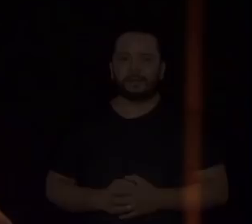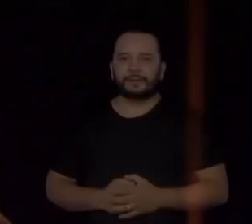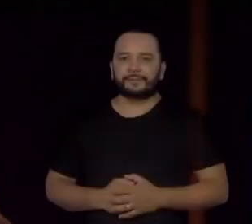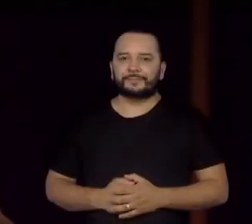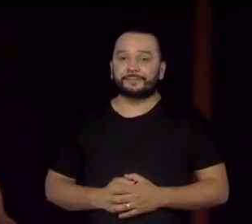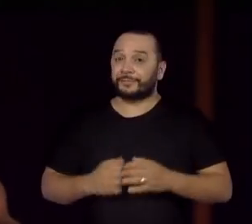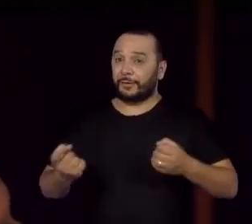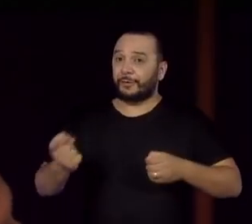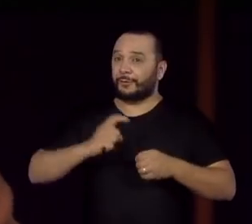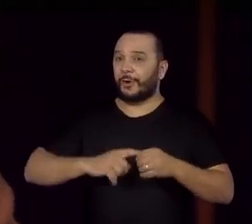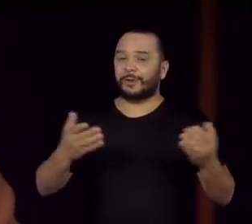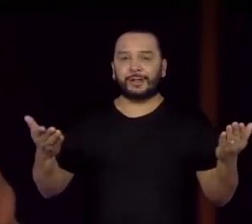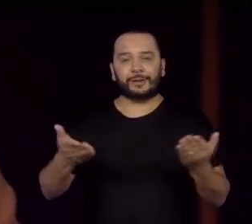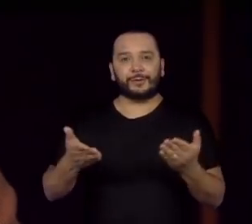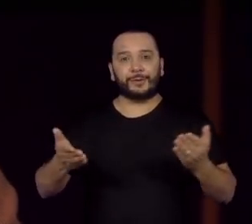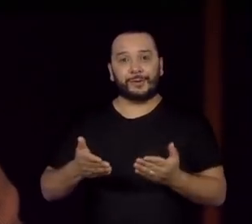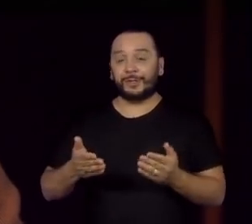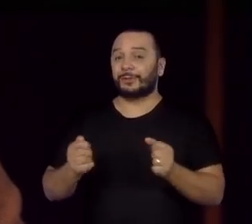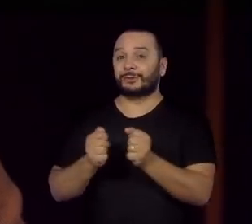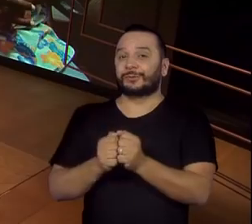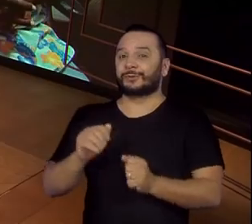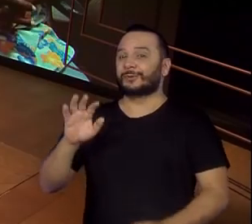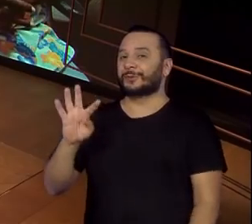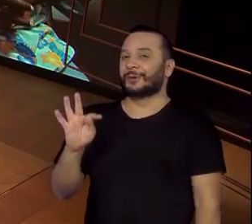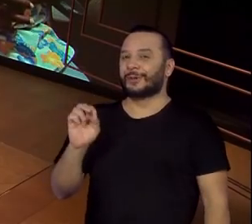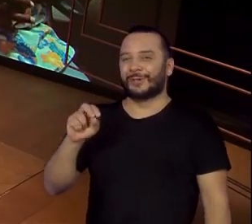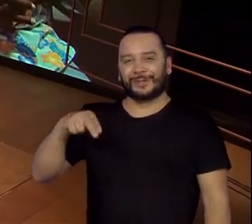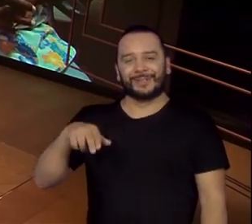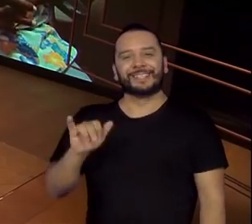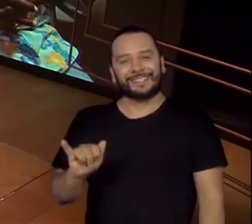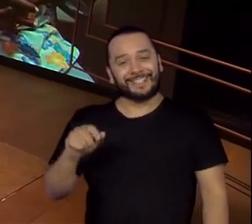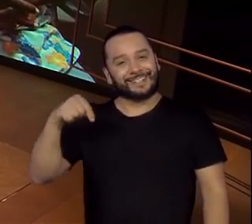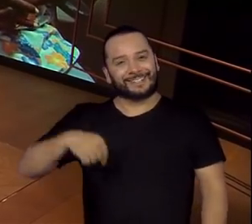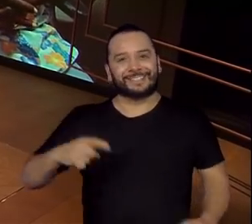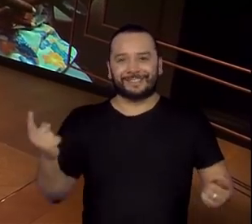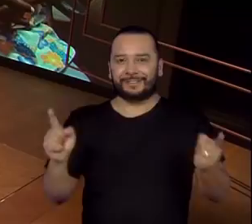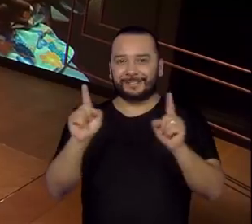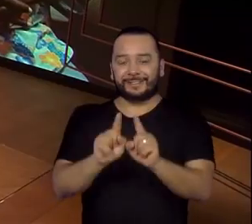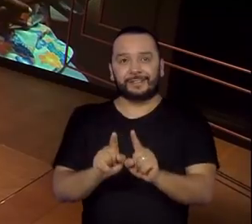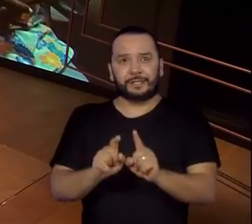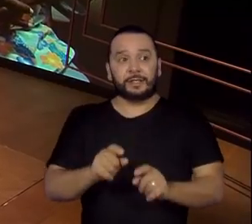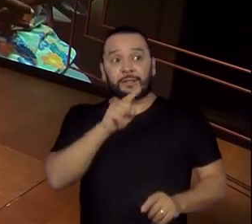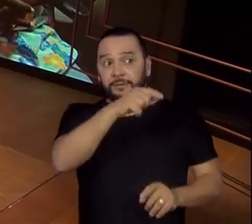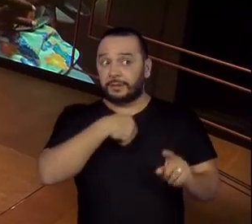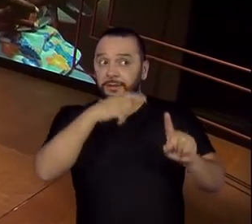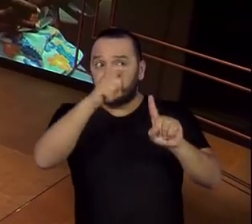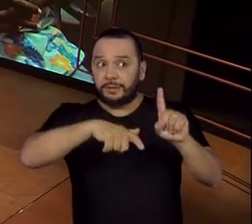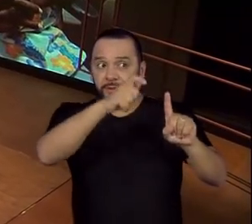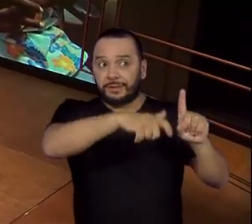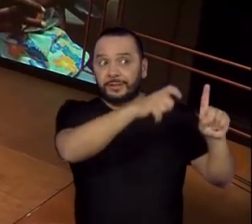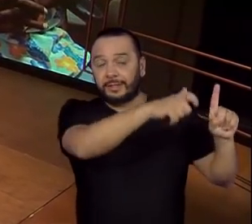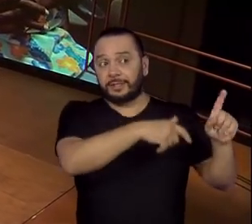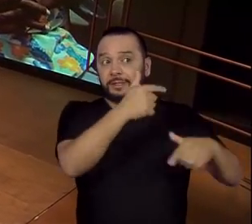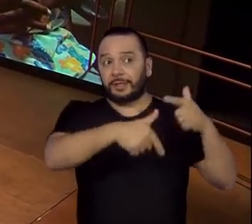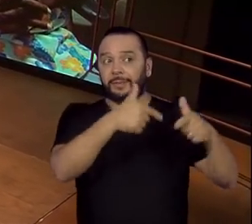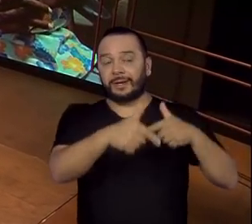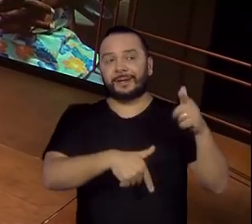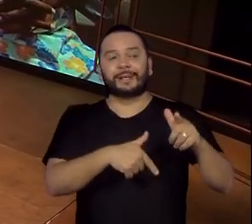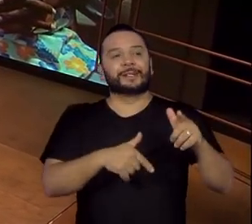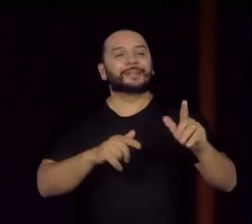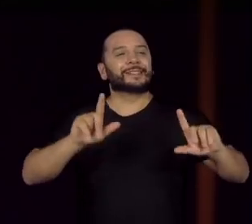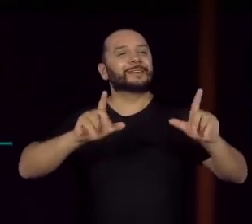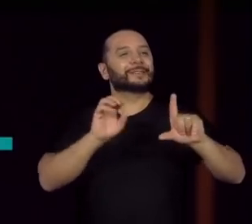Estamos de volta com o Tony Tornado no Persona. Tony, dentre as suas personagens lá na Globo,